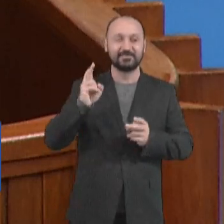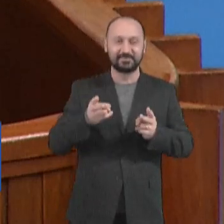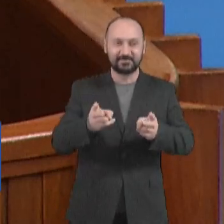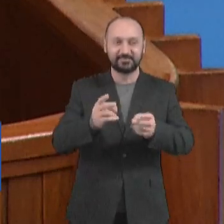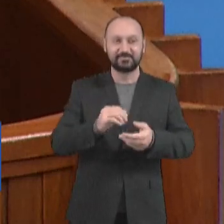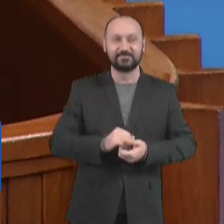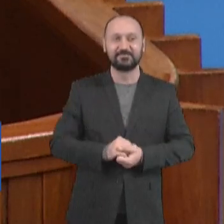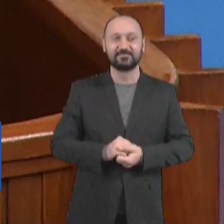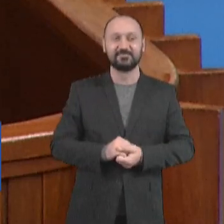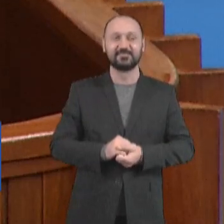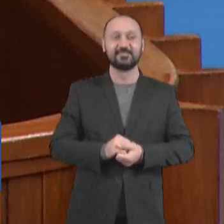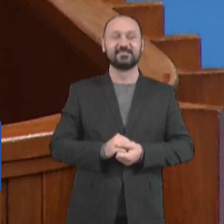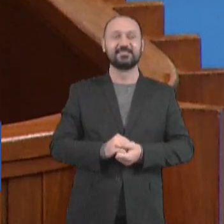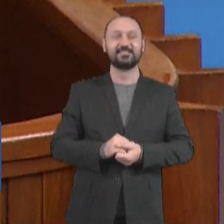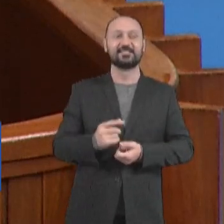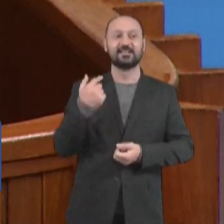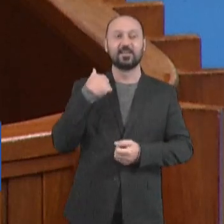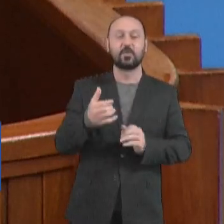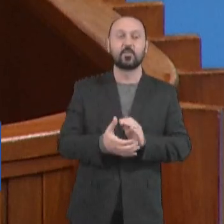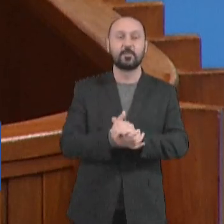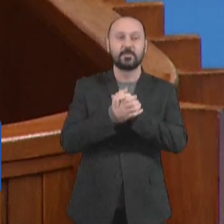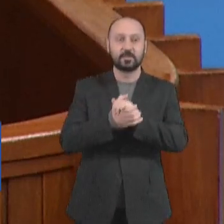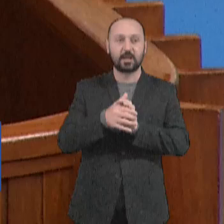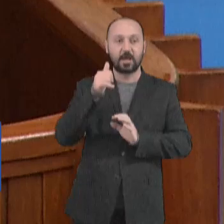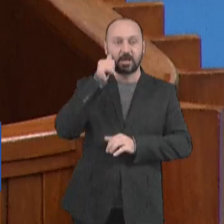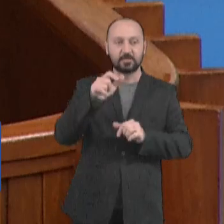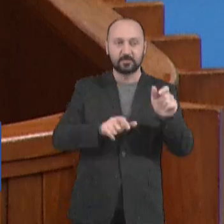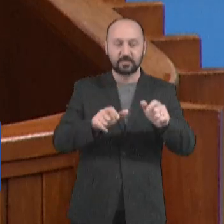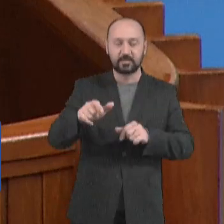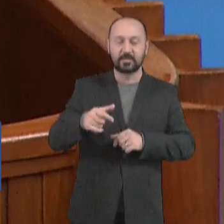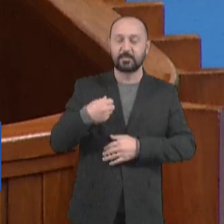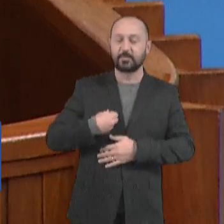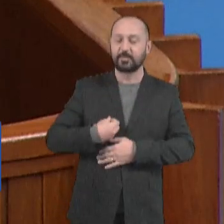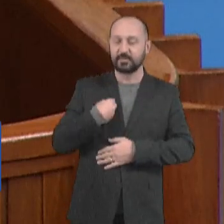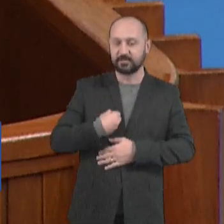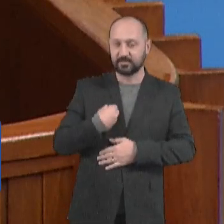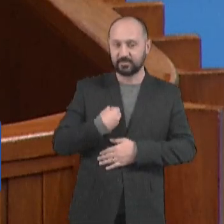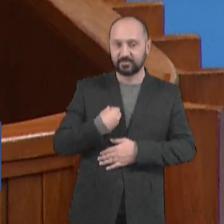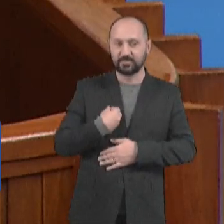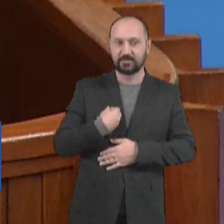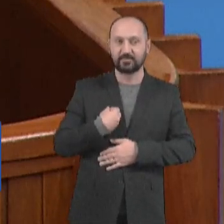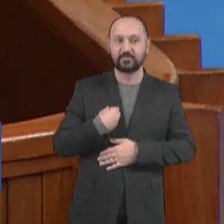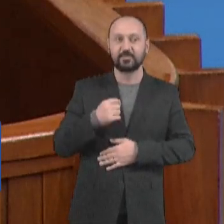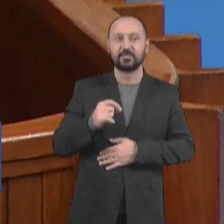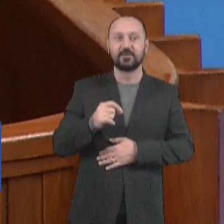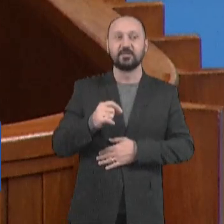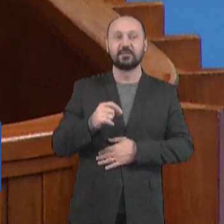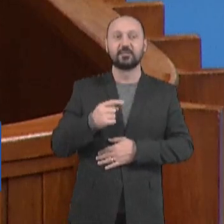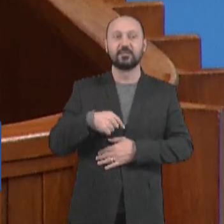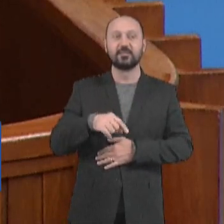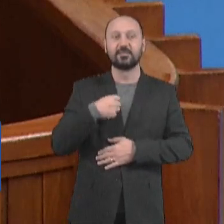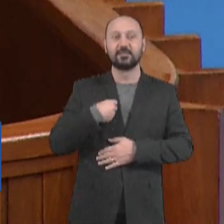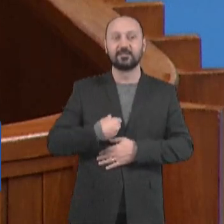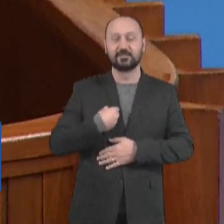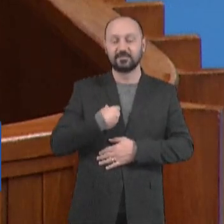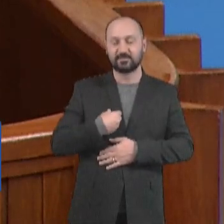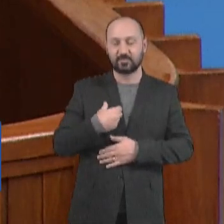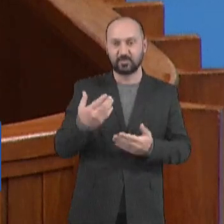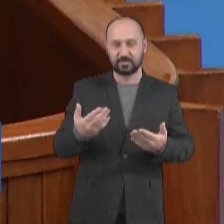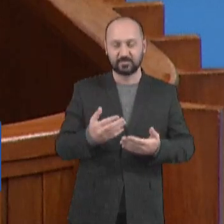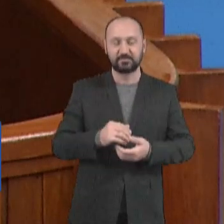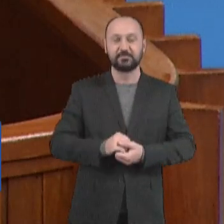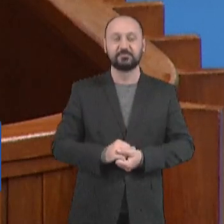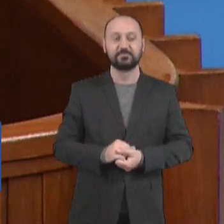Serrano, quero aqui cumprimentar todas as mulheres presentes, todas as autoridades aqui que nos fazem presente nesse